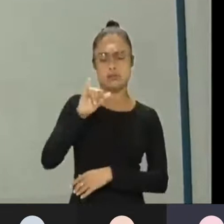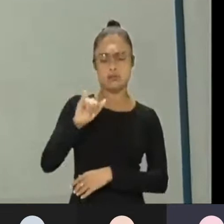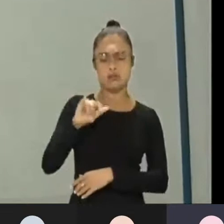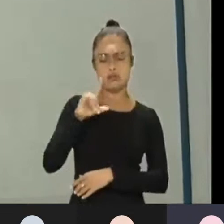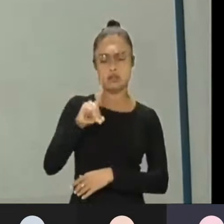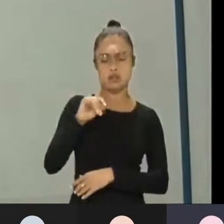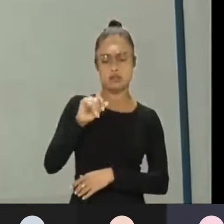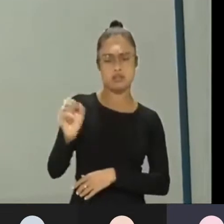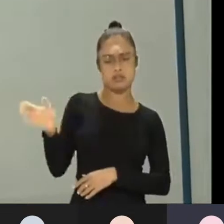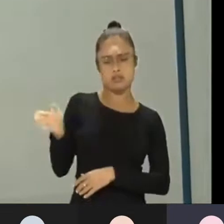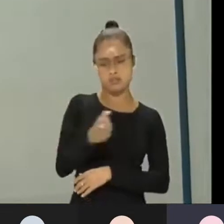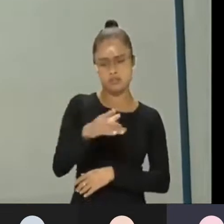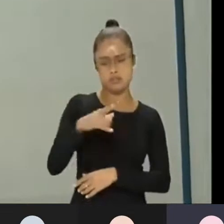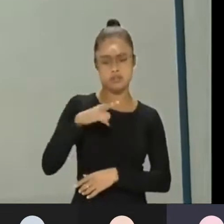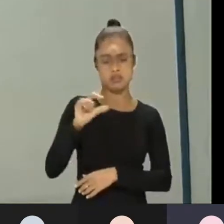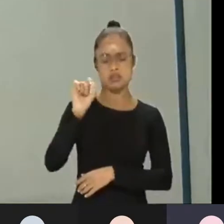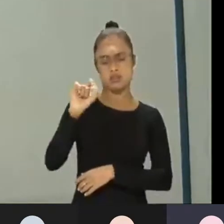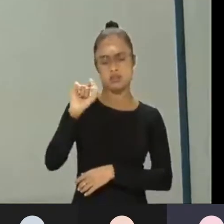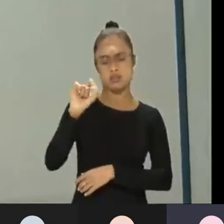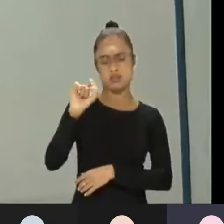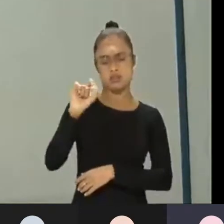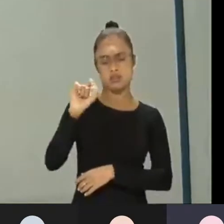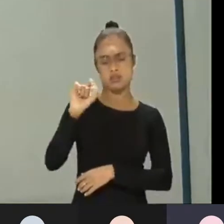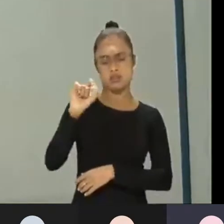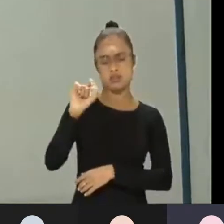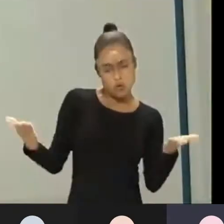isso, então, nós vamos